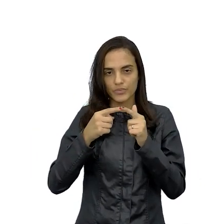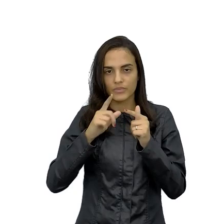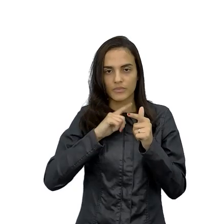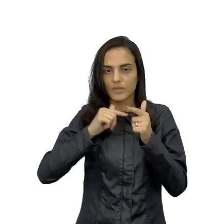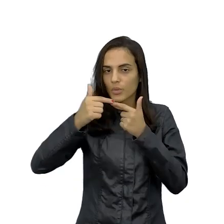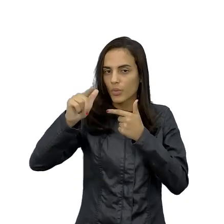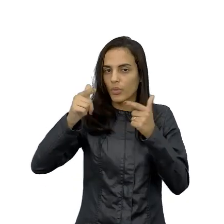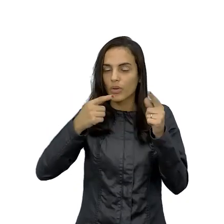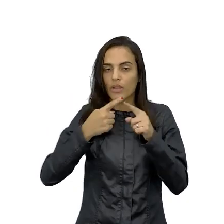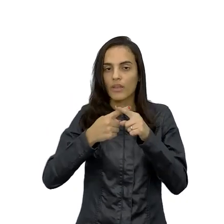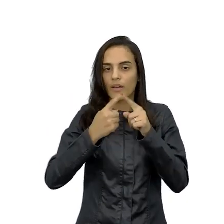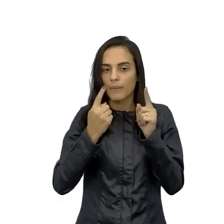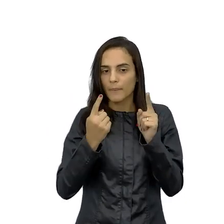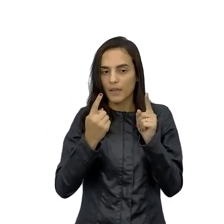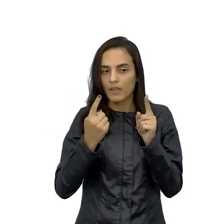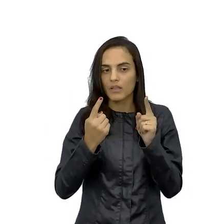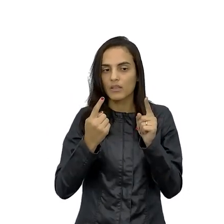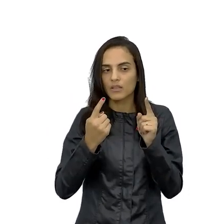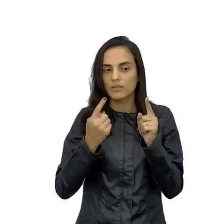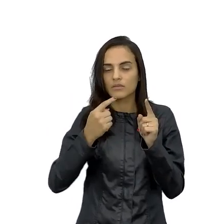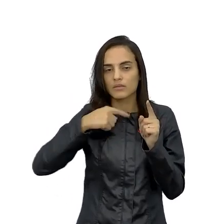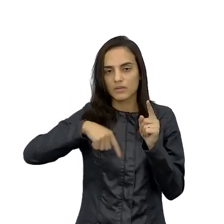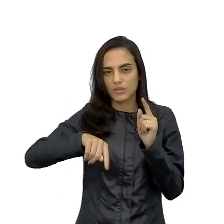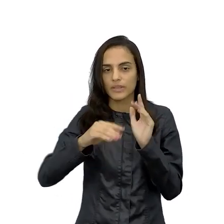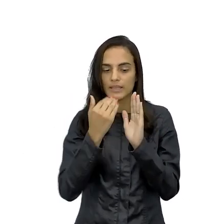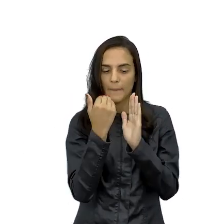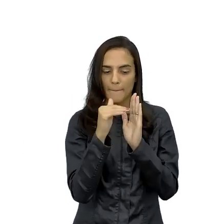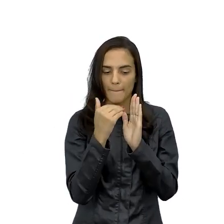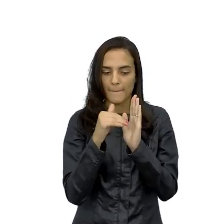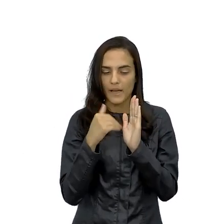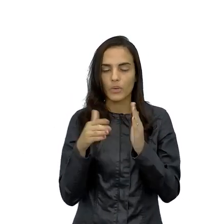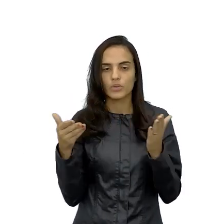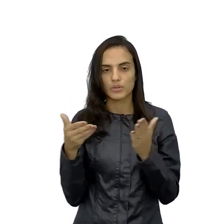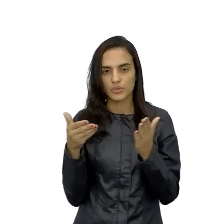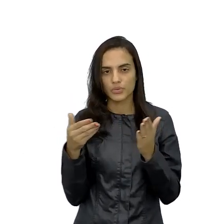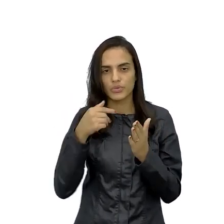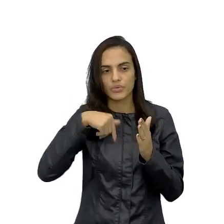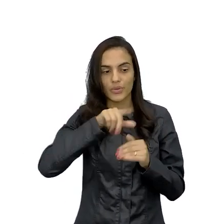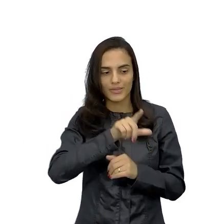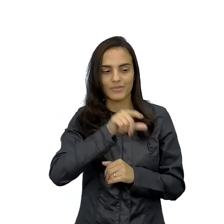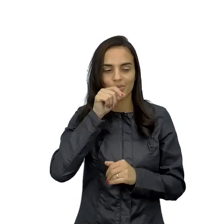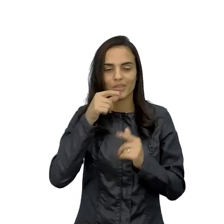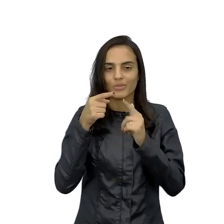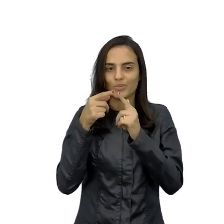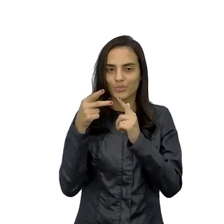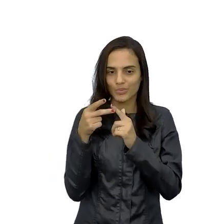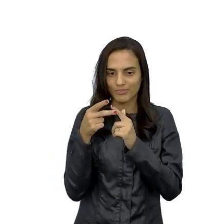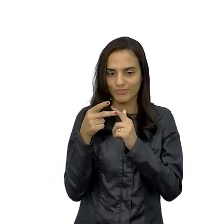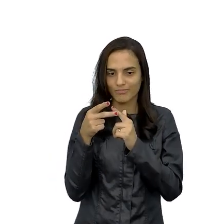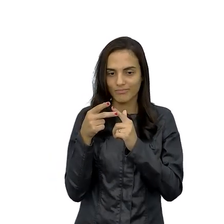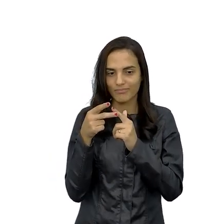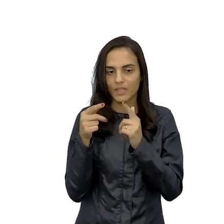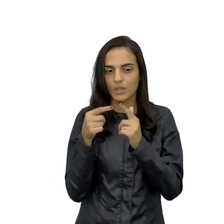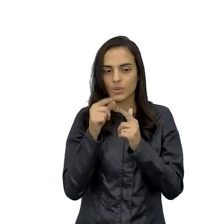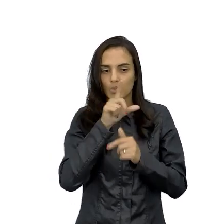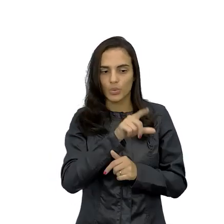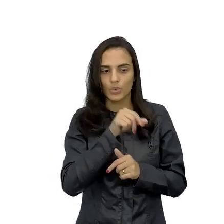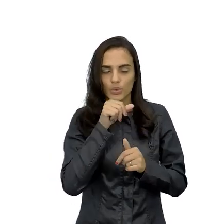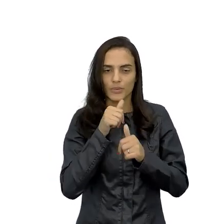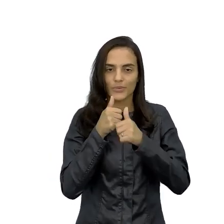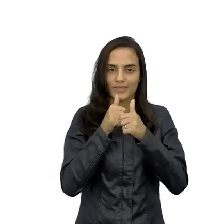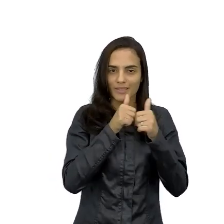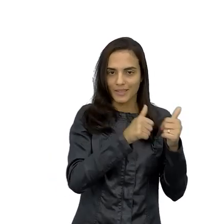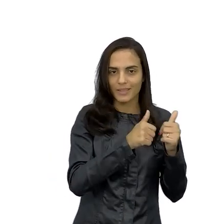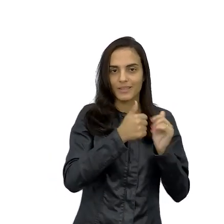outros cards, mas nessa nossa pauta de hoje, a gente escolheu 2. A gente escolheu o Guia das Avaliações